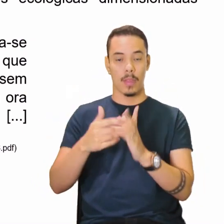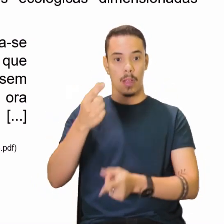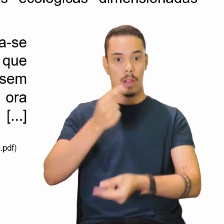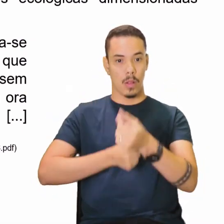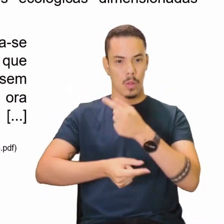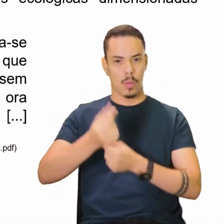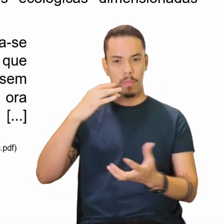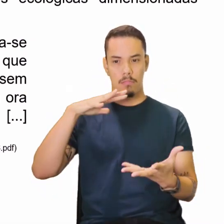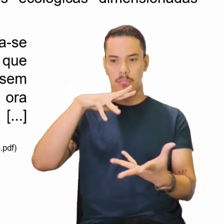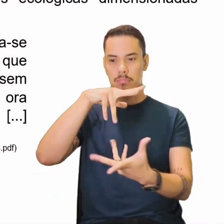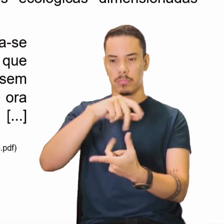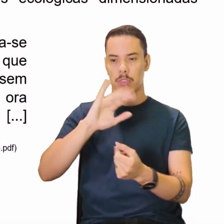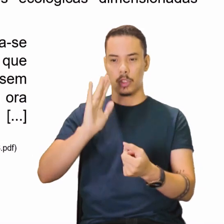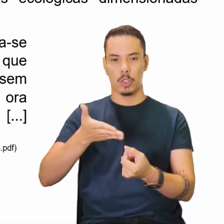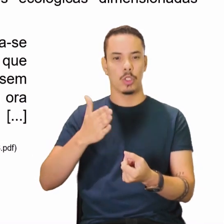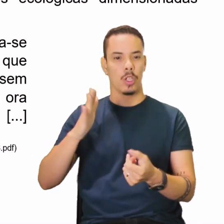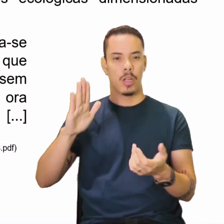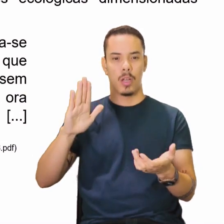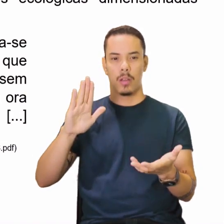economia global estava